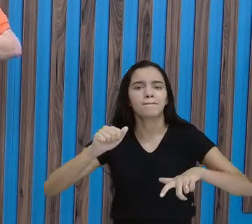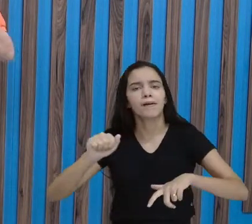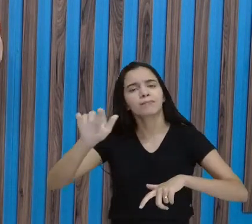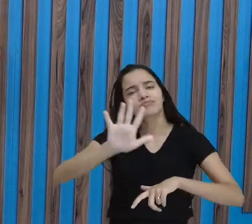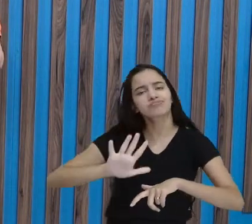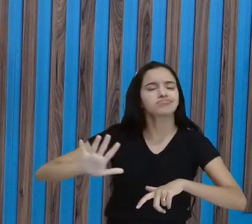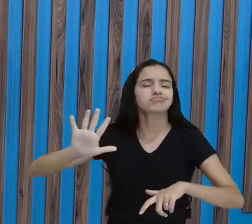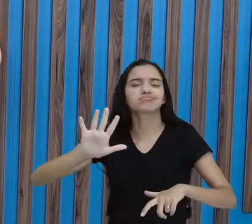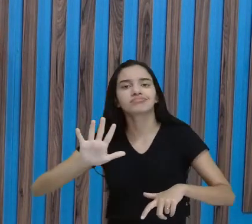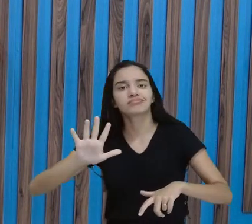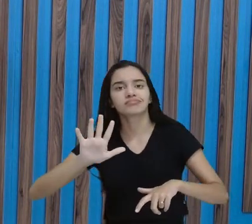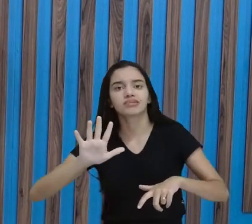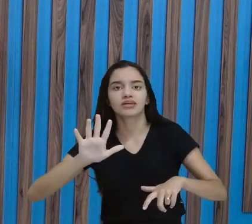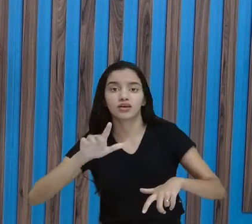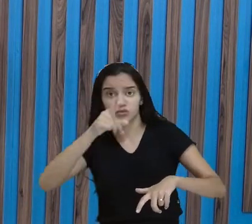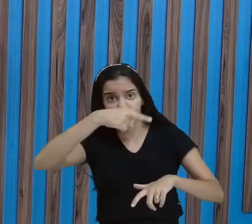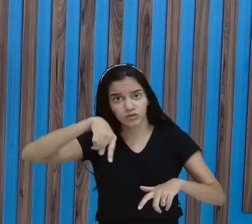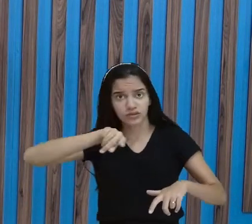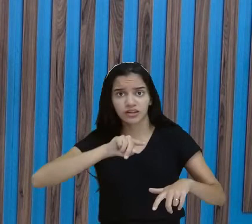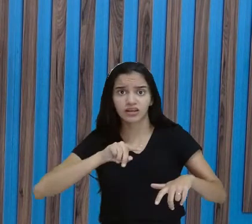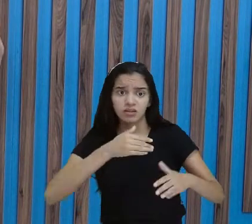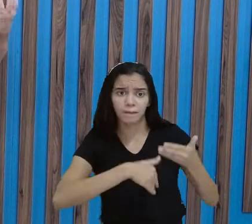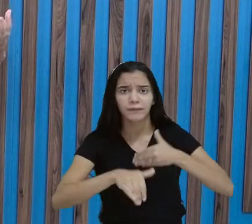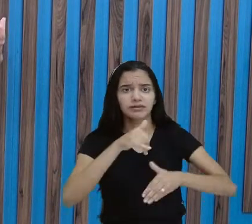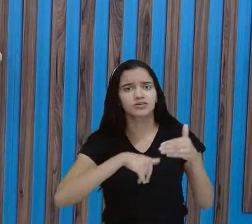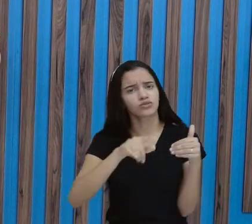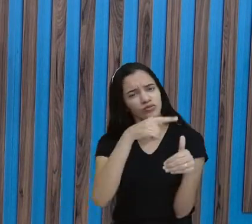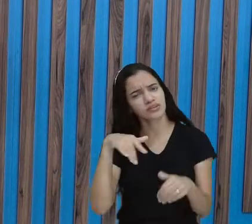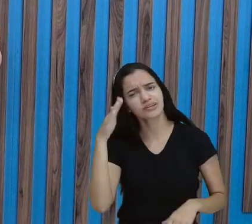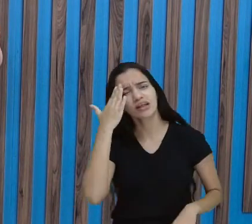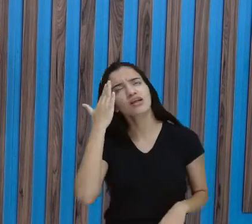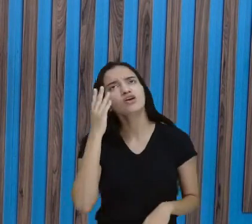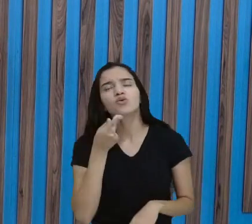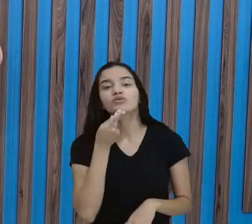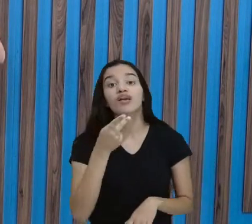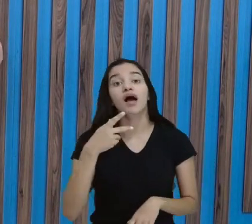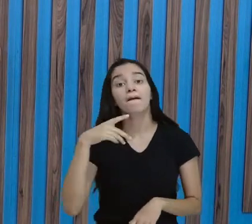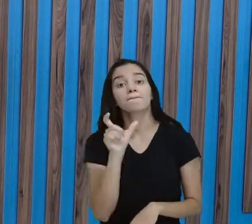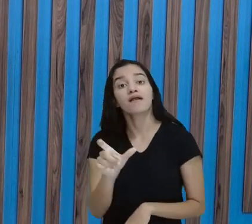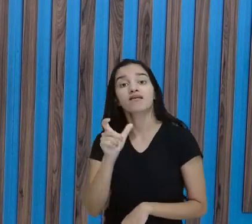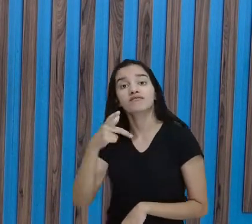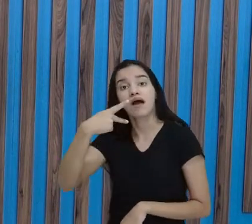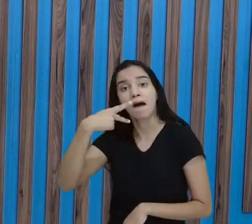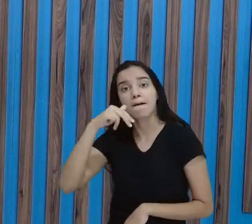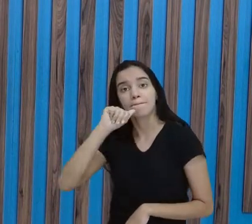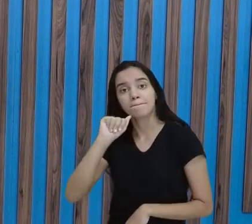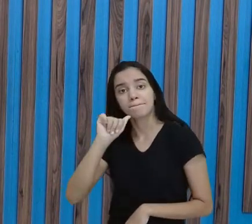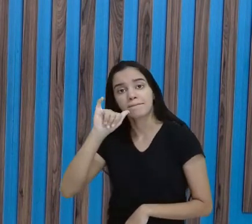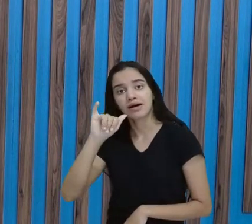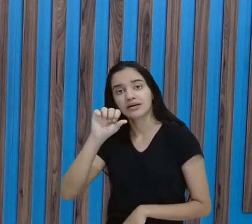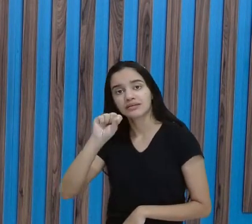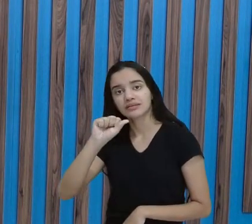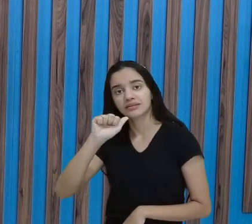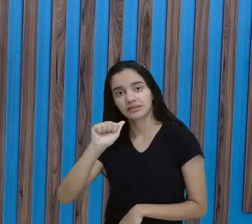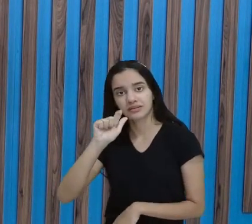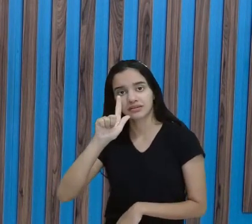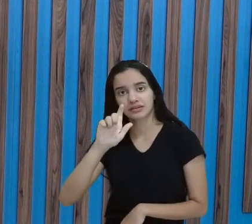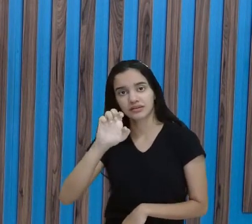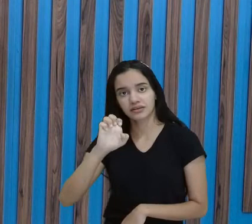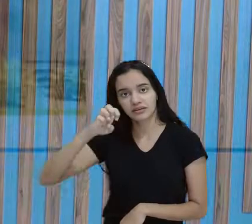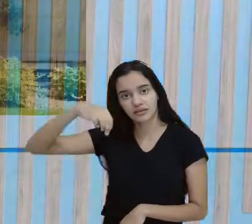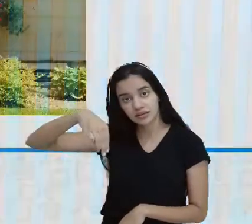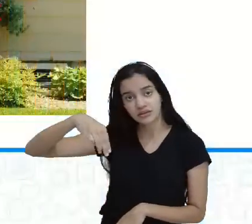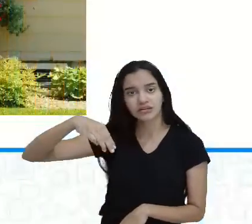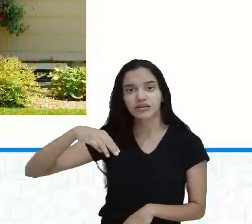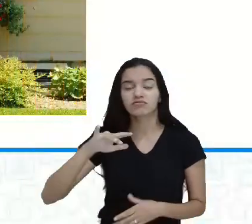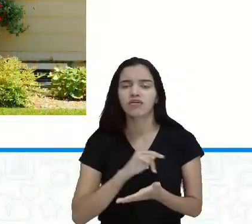casa, estão no chat participando com a gente, o que vocês entendem sobre isso? Quando a gente fala essa palavra paisagem, né? Muitas pessoas